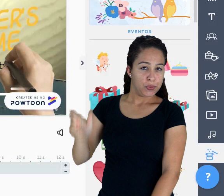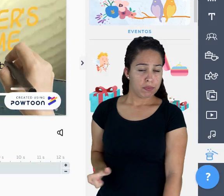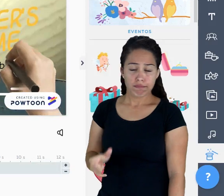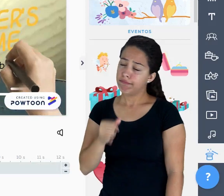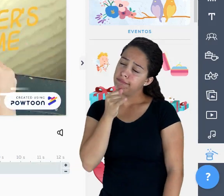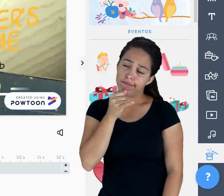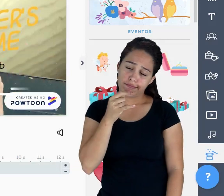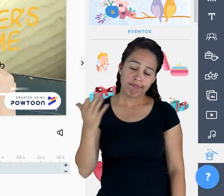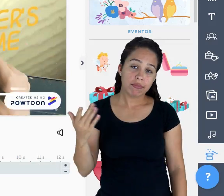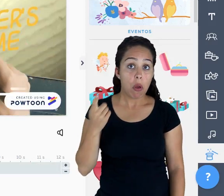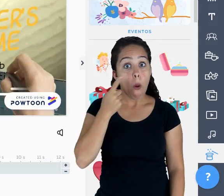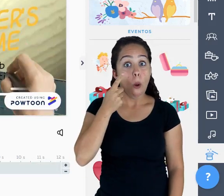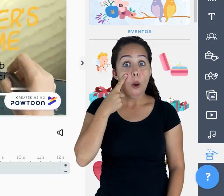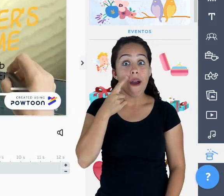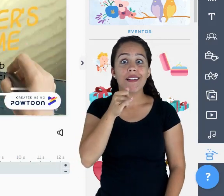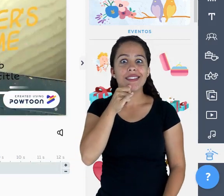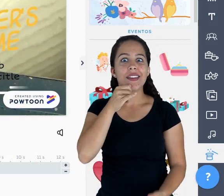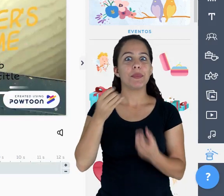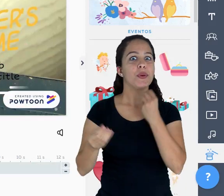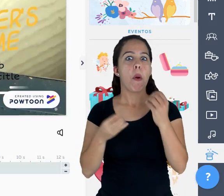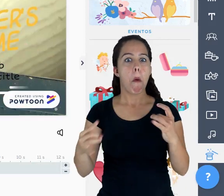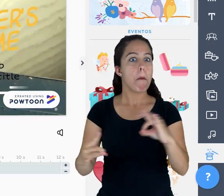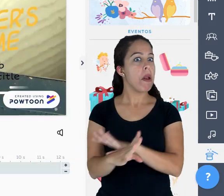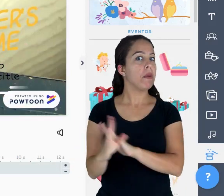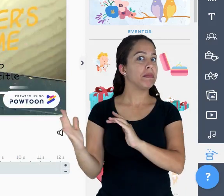vamos ver como ficou